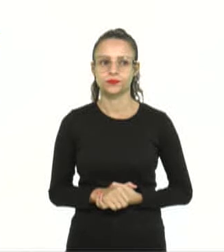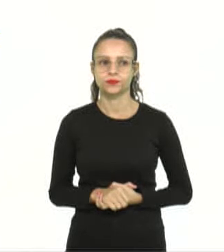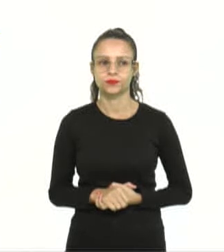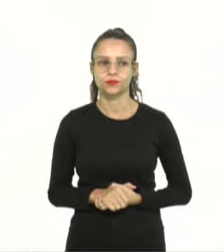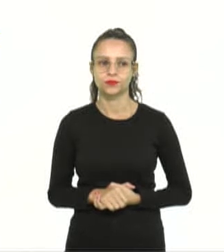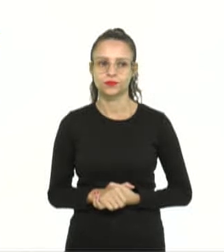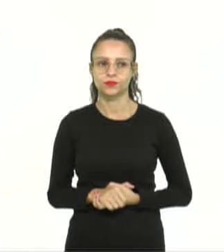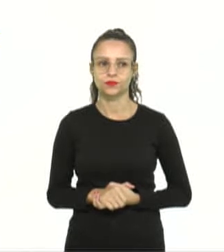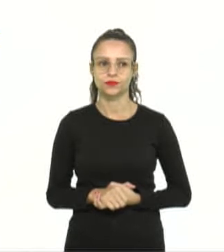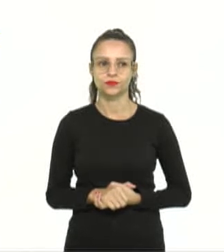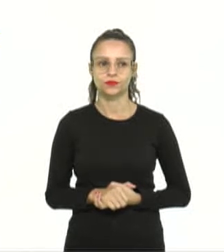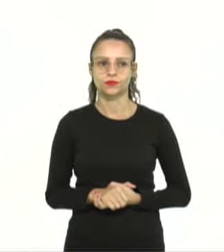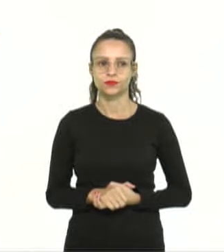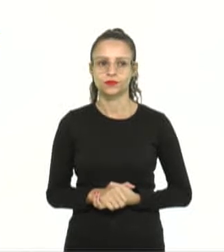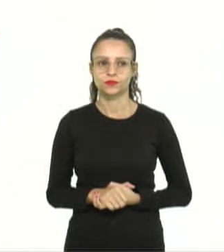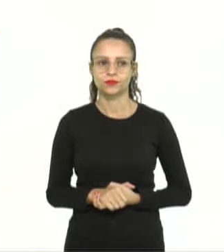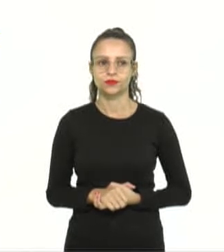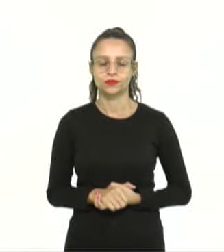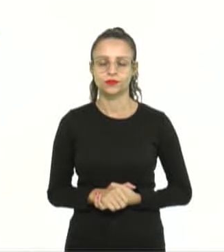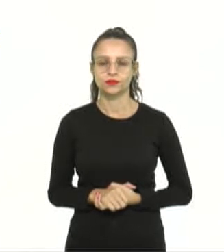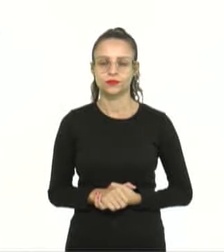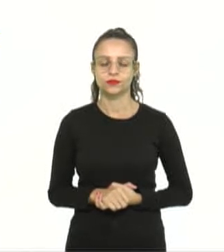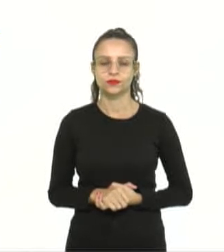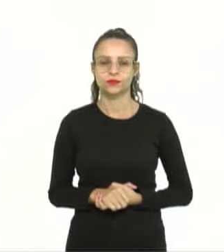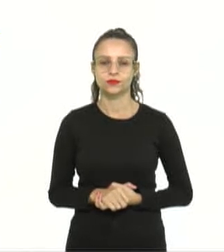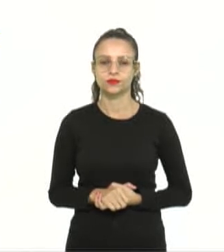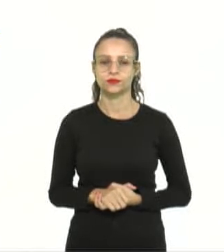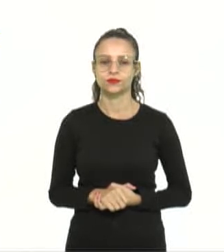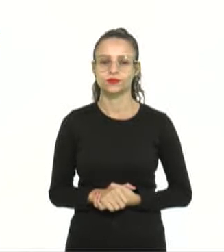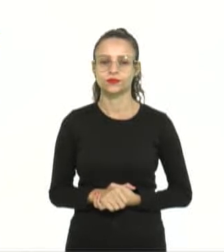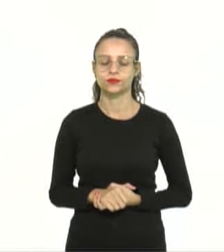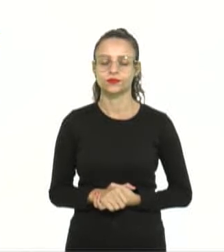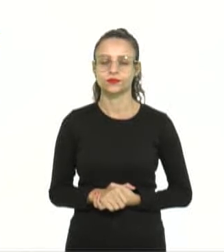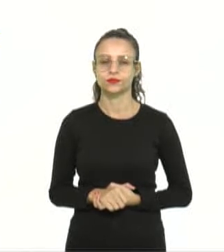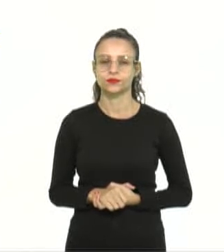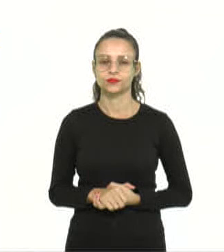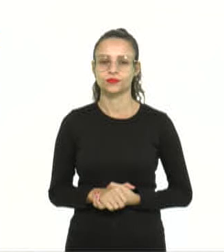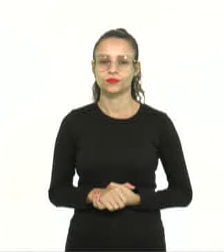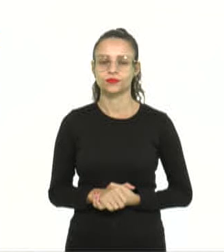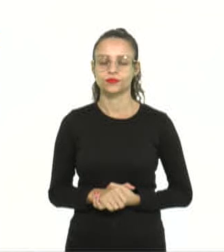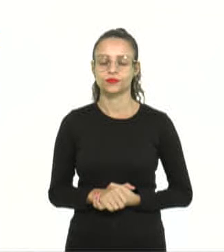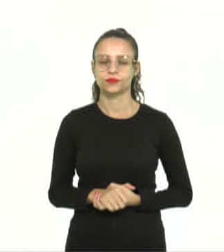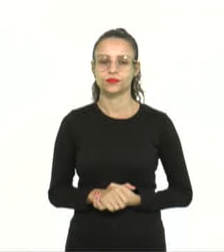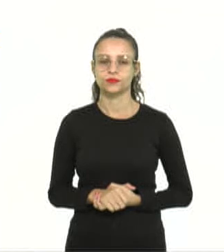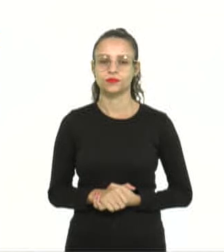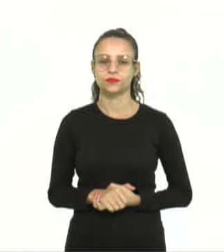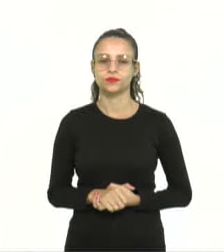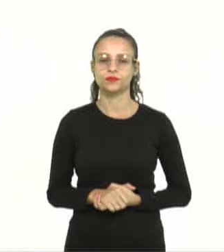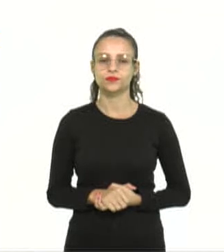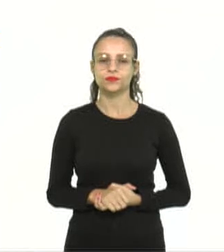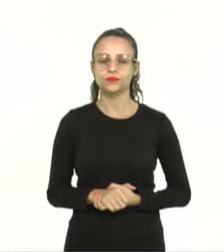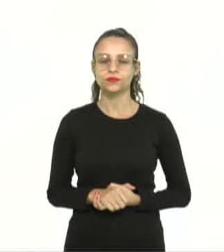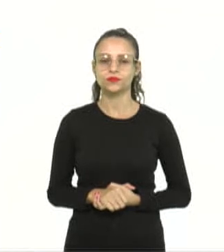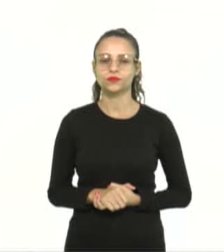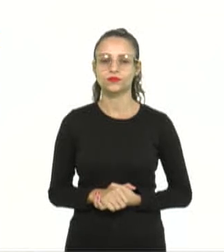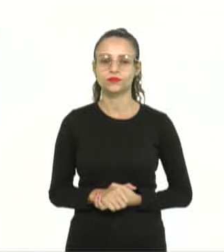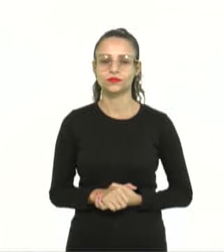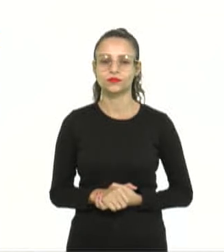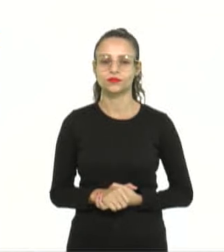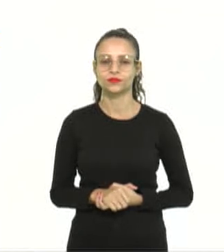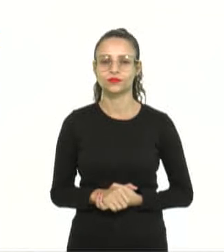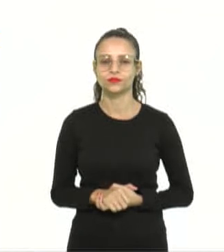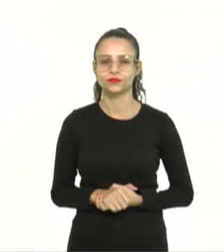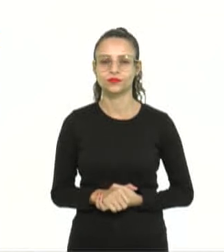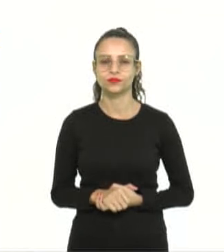Esta fiesta se remonta a la antigua tradición de los carpinteros de Valencia. Em vísperas de la fiesta de San